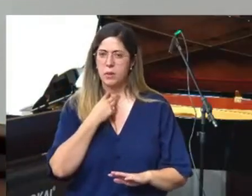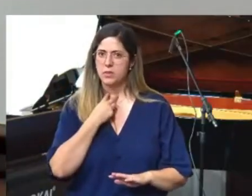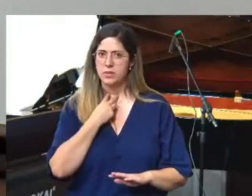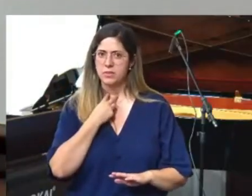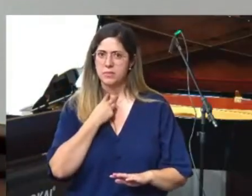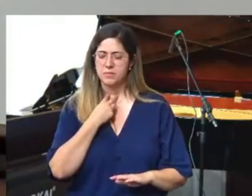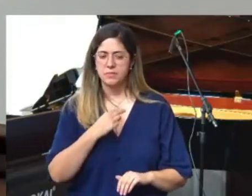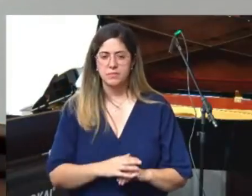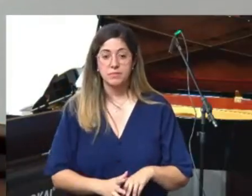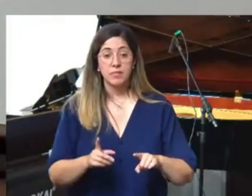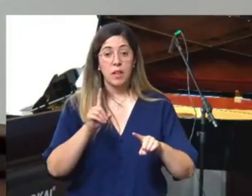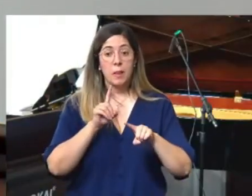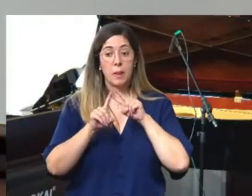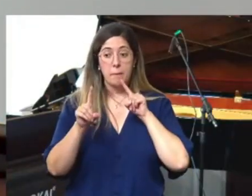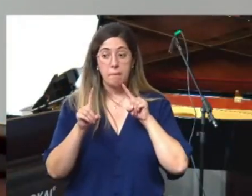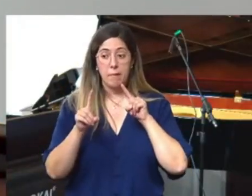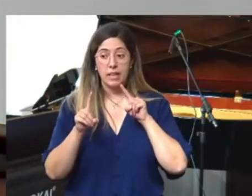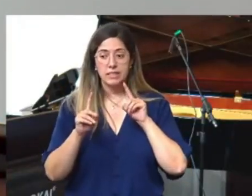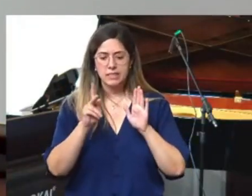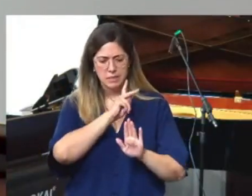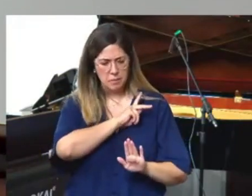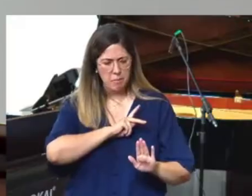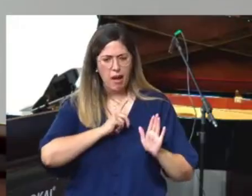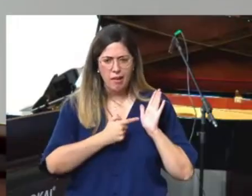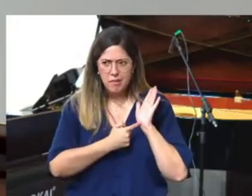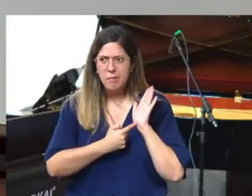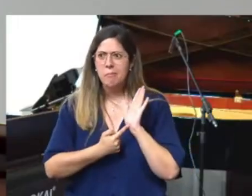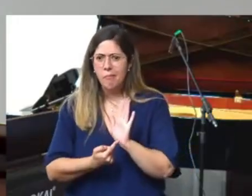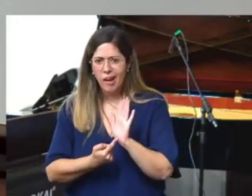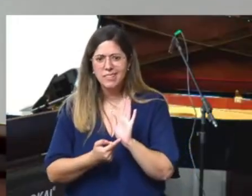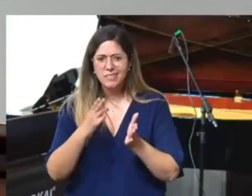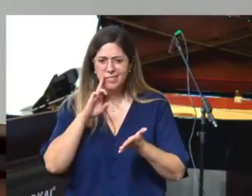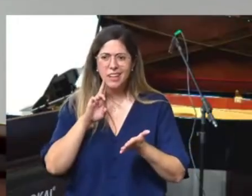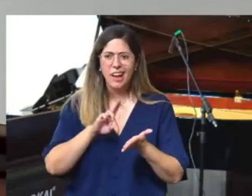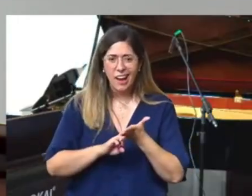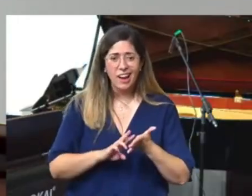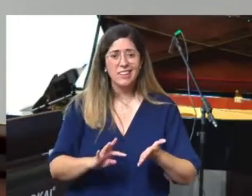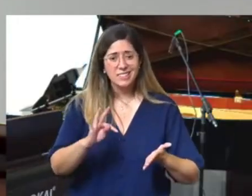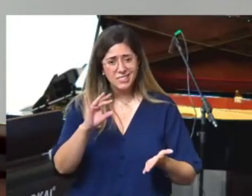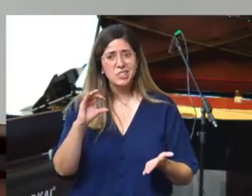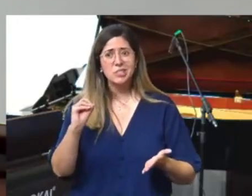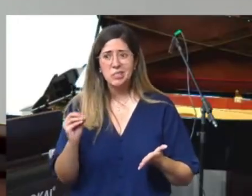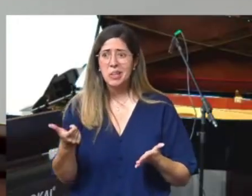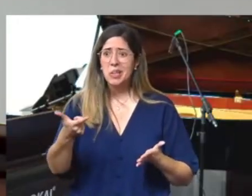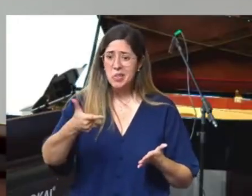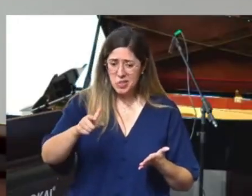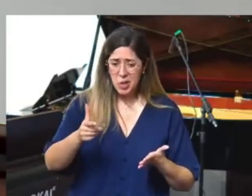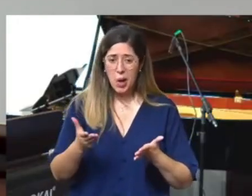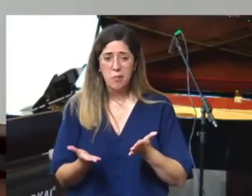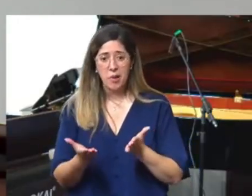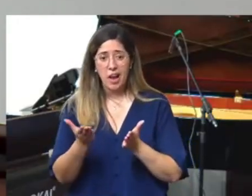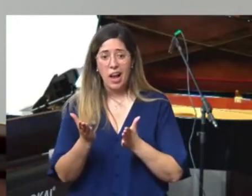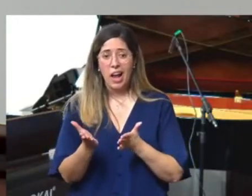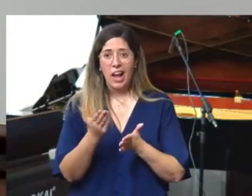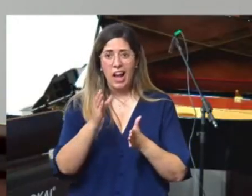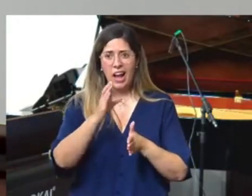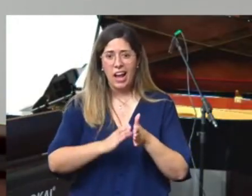desconsiderar aquilo que o próprio Paulo fala na própria carta de Tito. Volte uma página